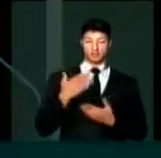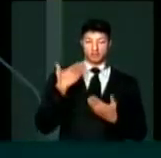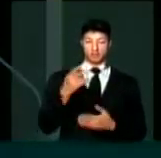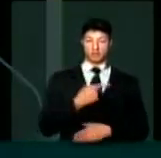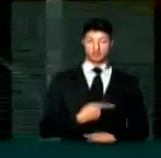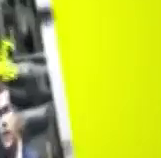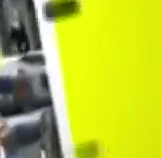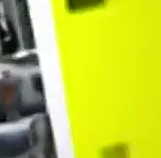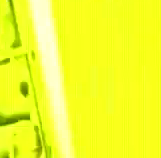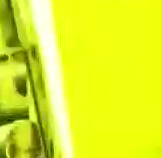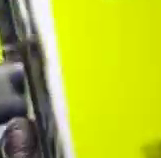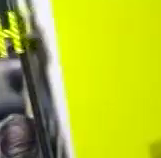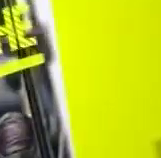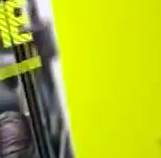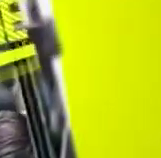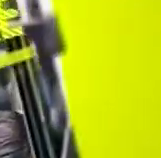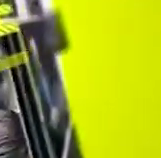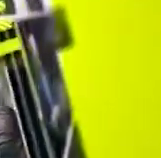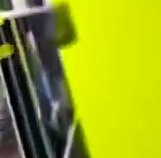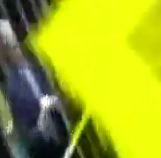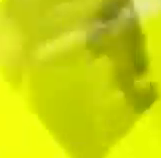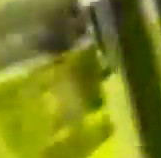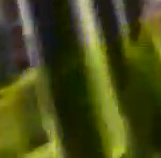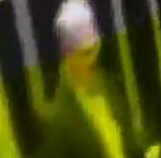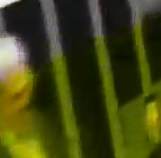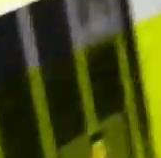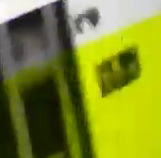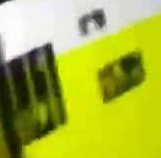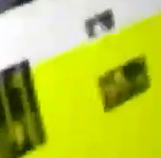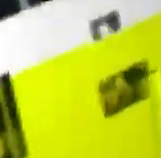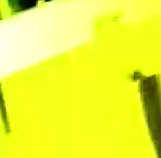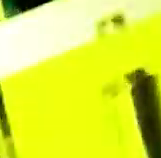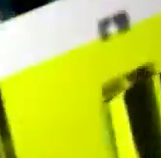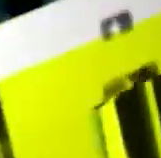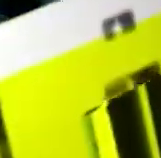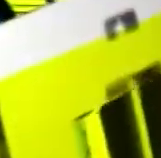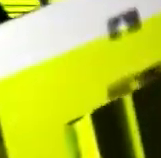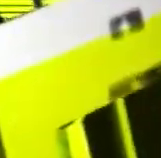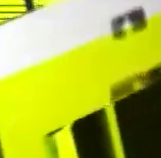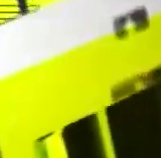obrigado, senhor presidente. Que não que sejam menos importantes.